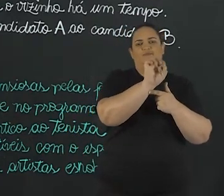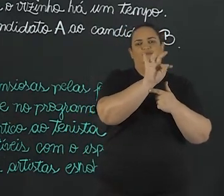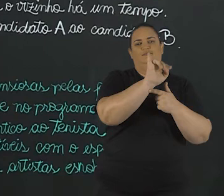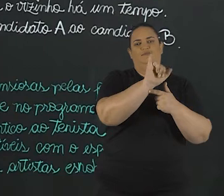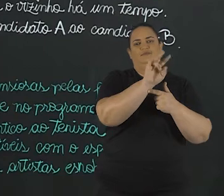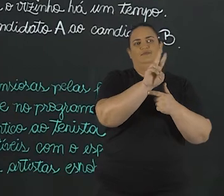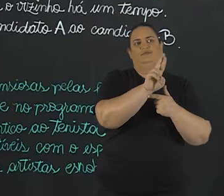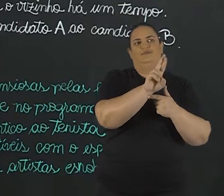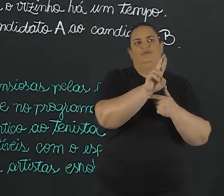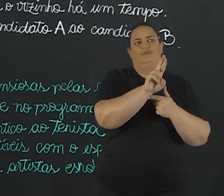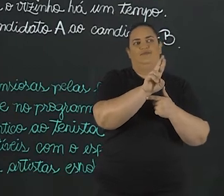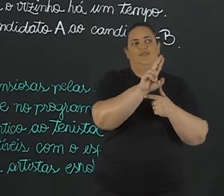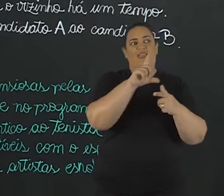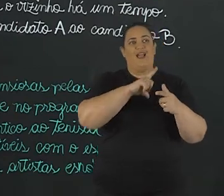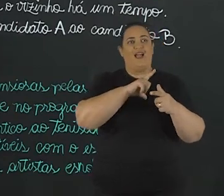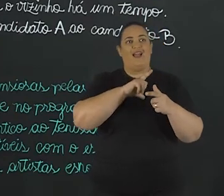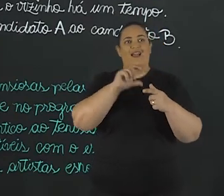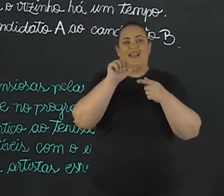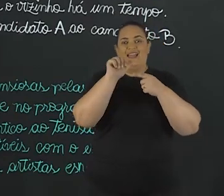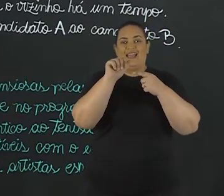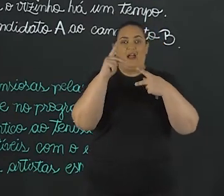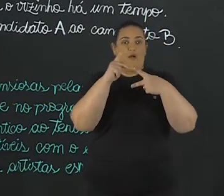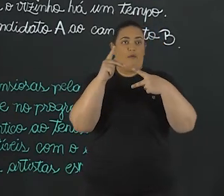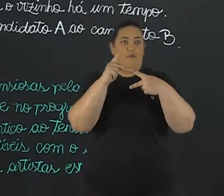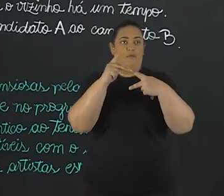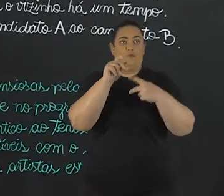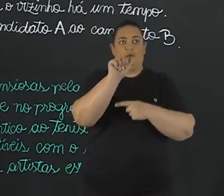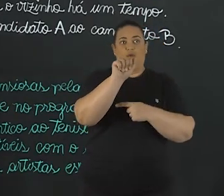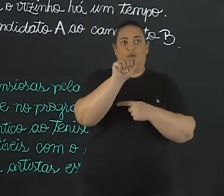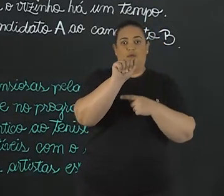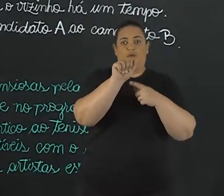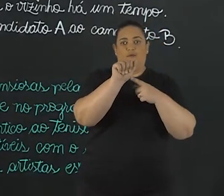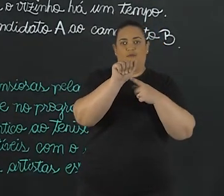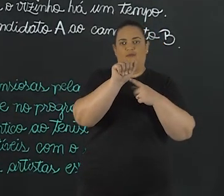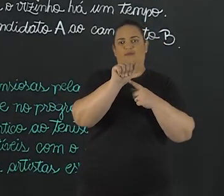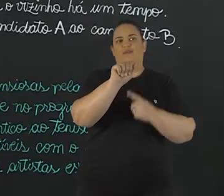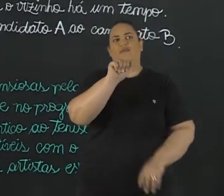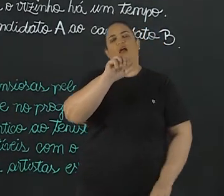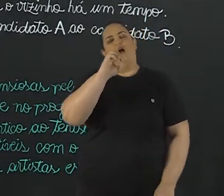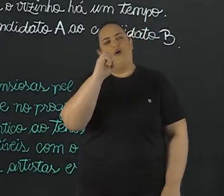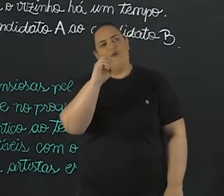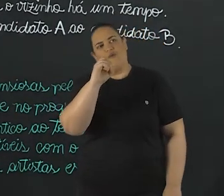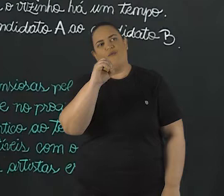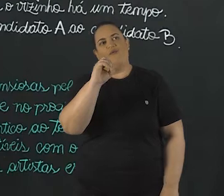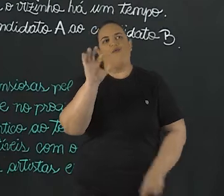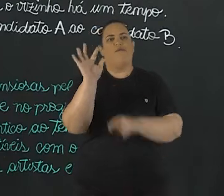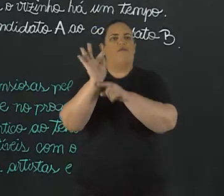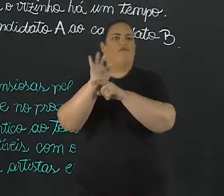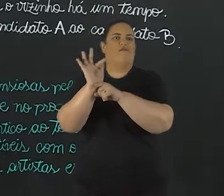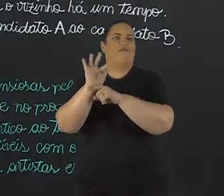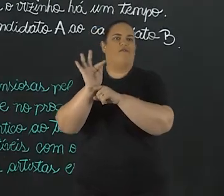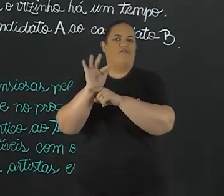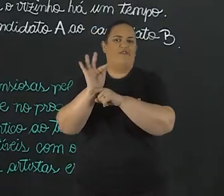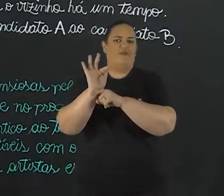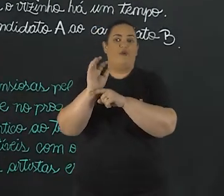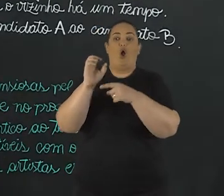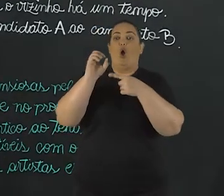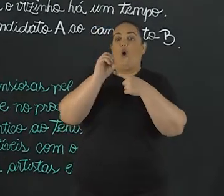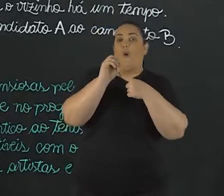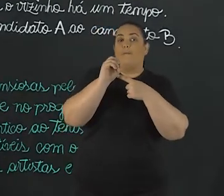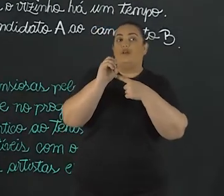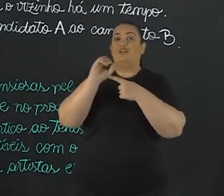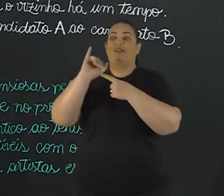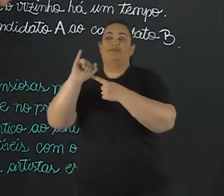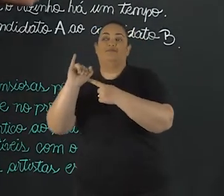regido, que é o complemento desse verbo, assistimos ao filme. Nesse caso, um objeto indireto, por conta da